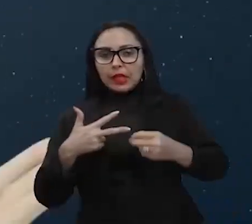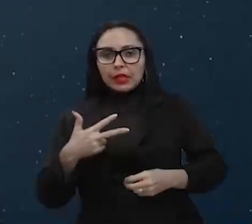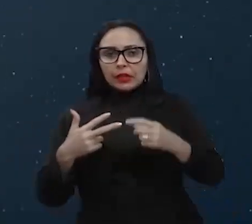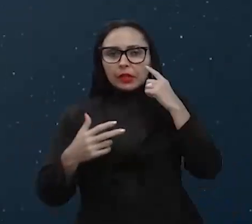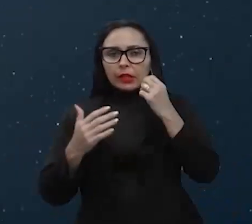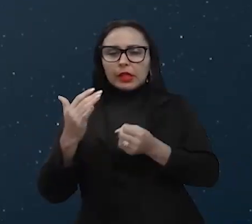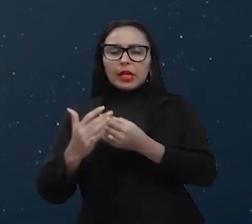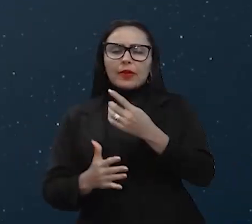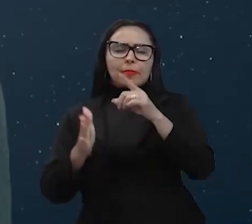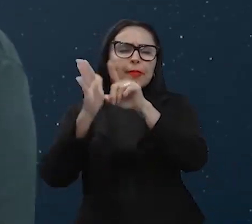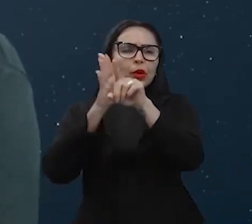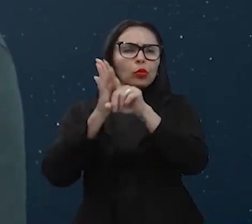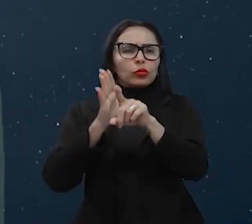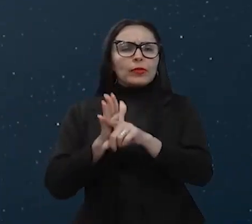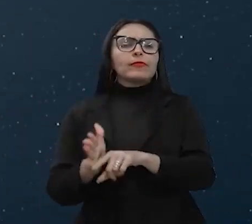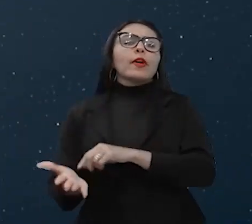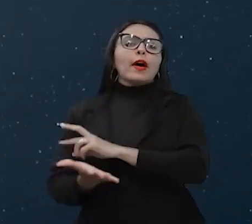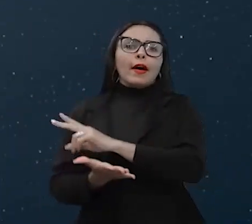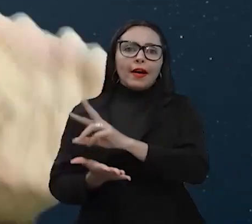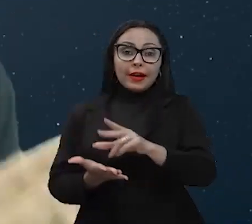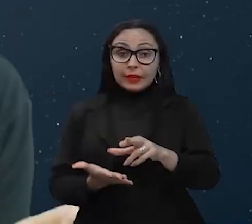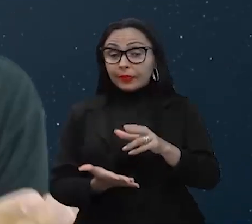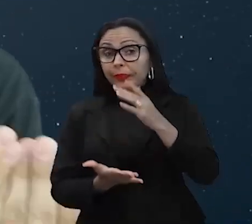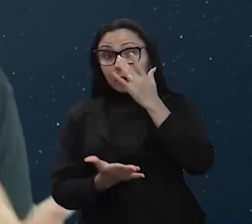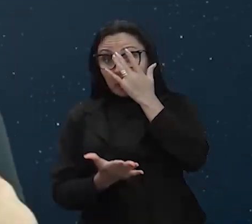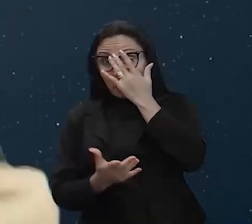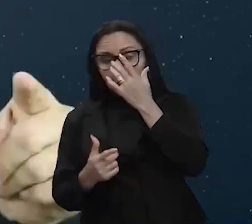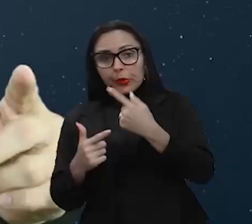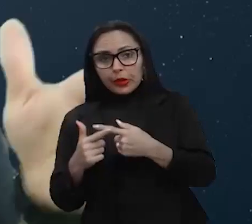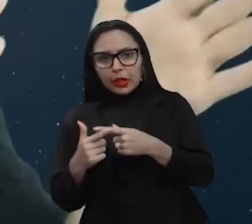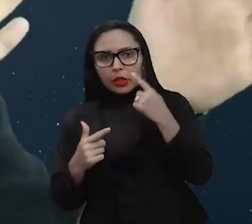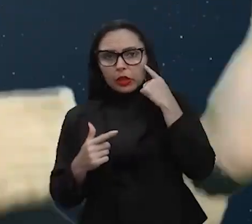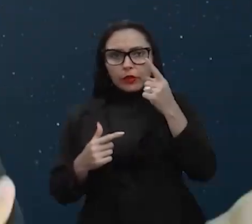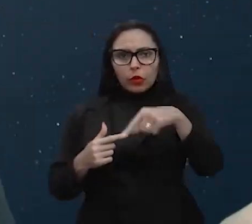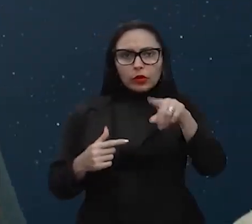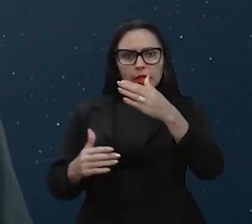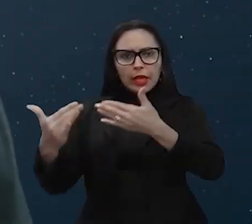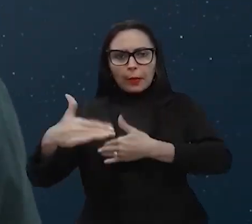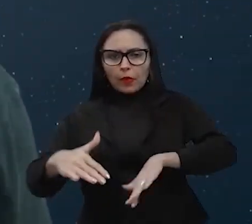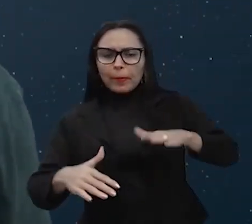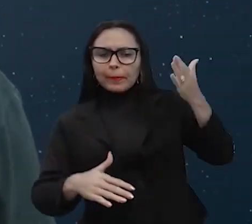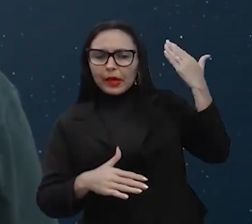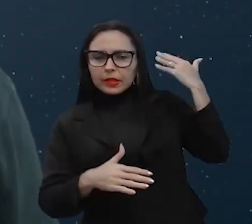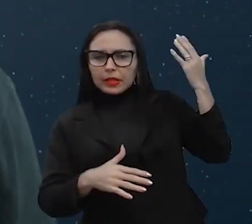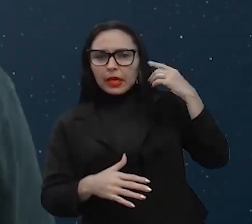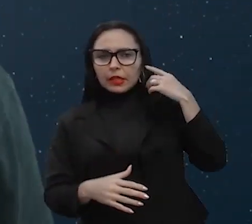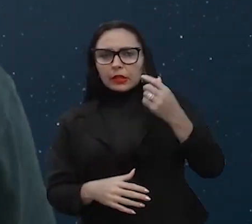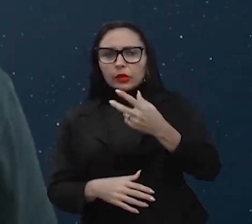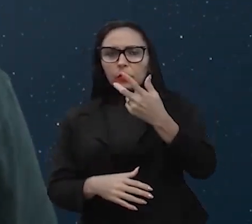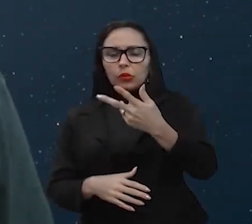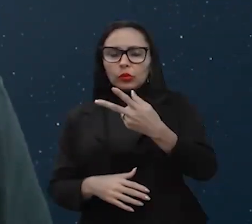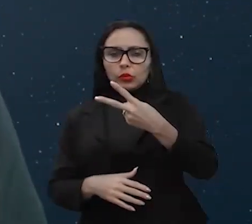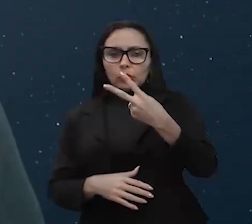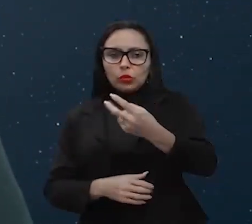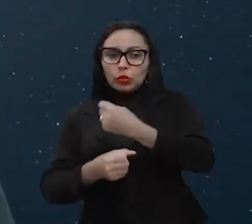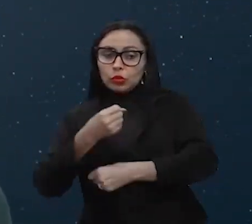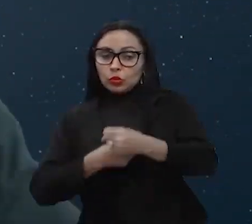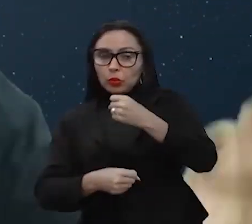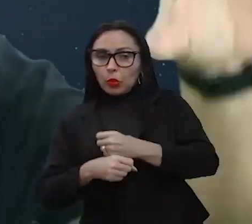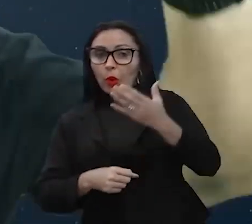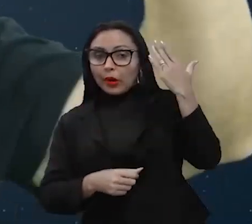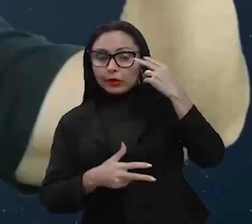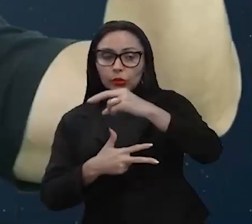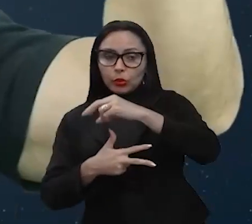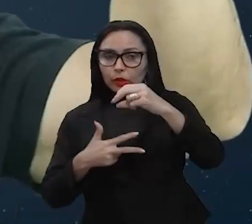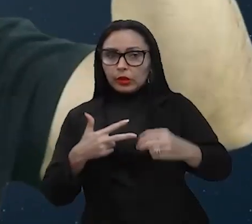daquelas situações problemas. Porque eu sei que vocês olhando as provas passadas, principalmente dos 2 últimos anos, vocês já entenderam que nas provas de